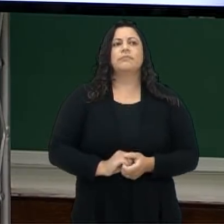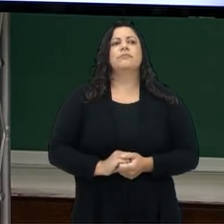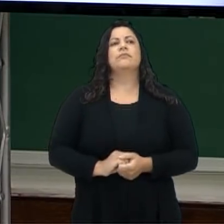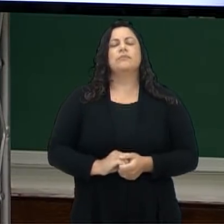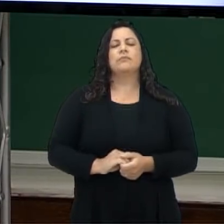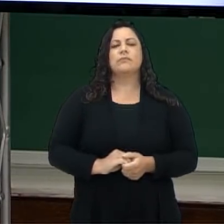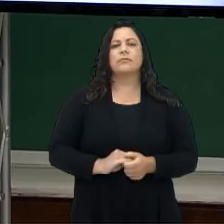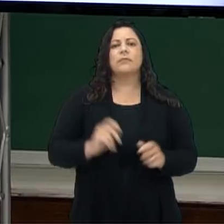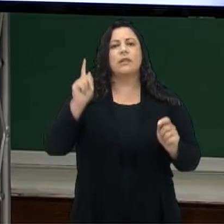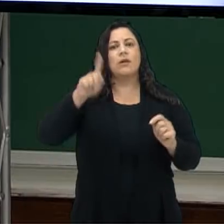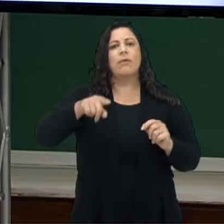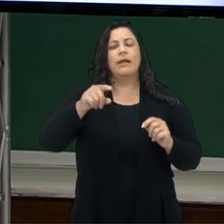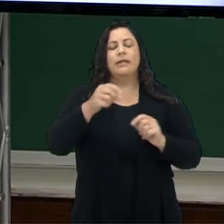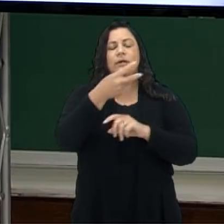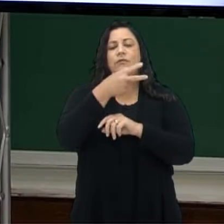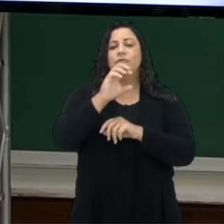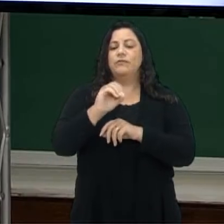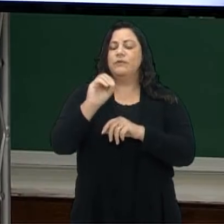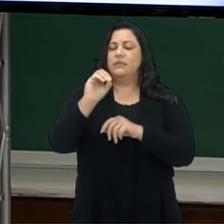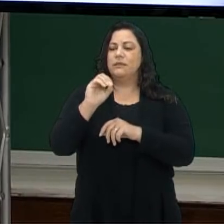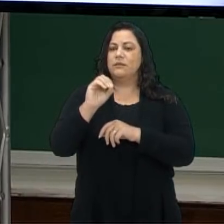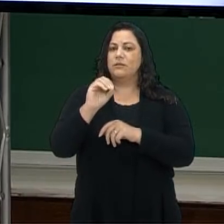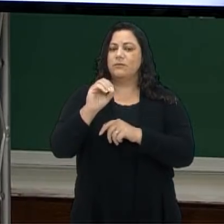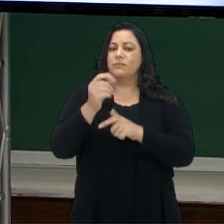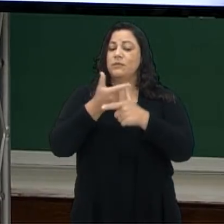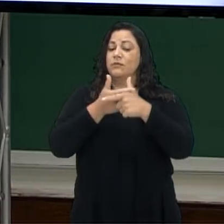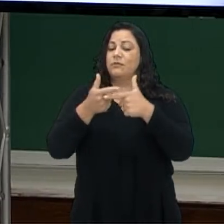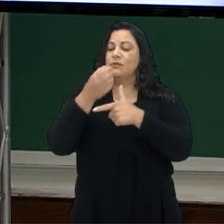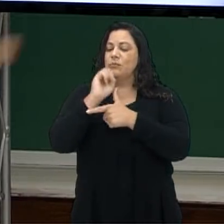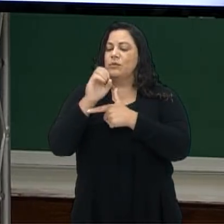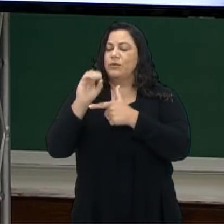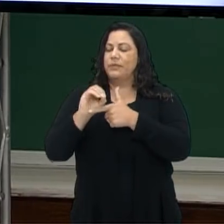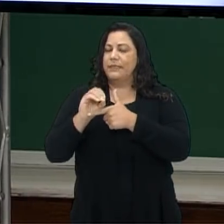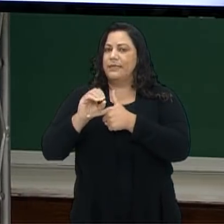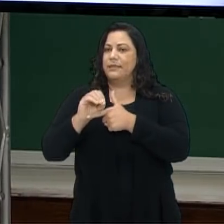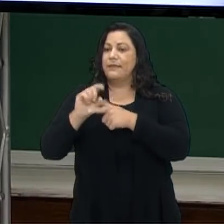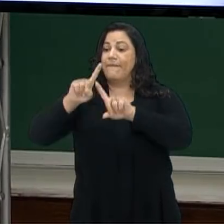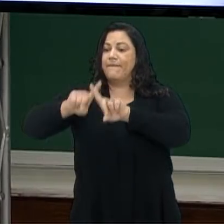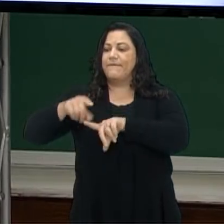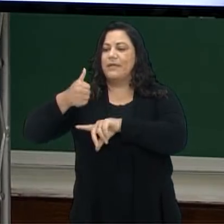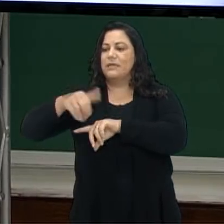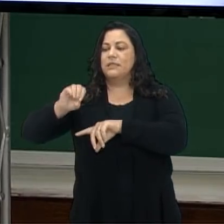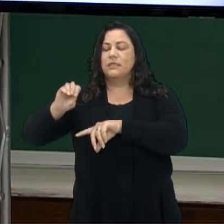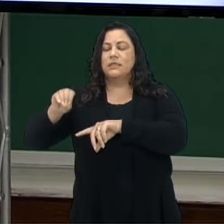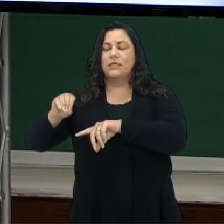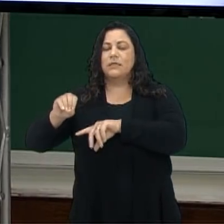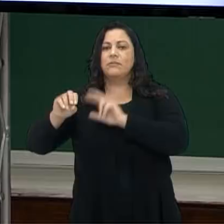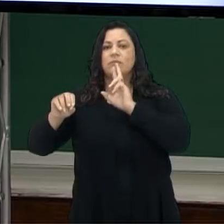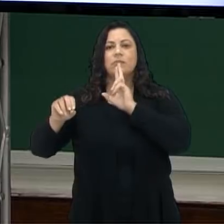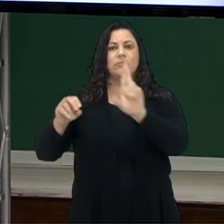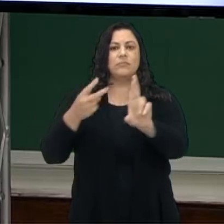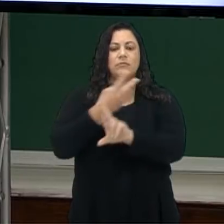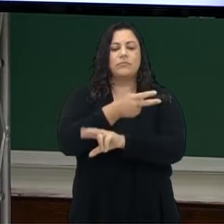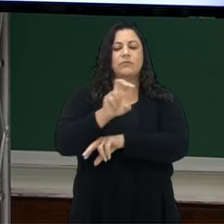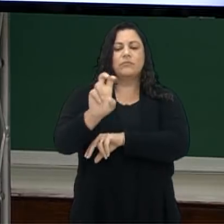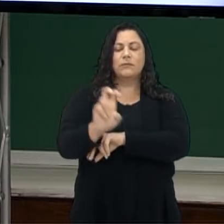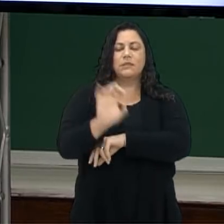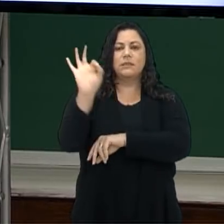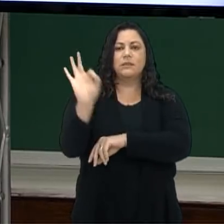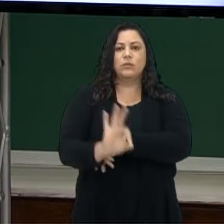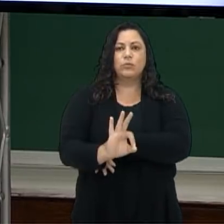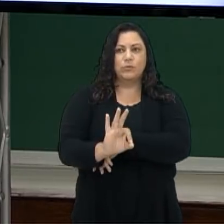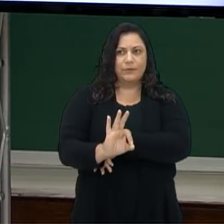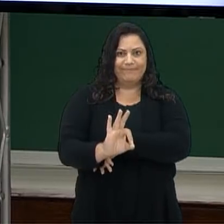nesse caso, 20 divididos por 80 vezes 100 me deu 25%. Então, o percentual de pessoas